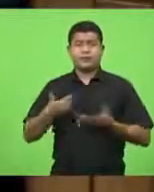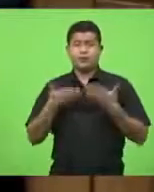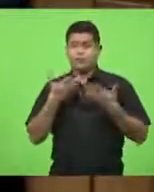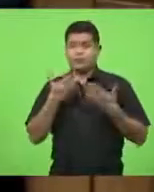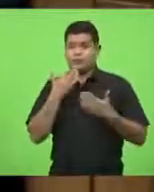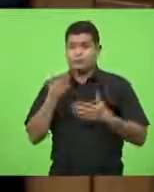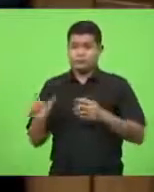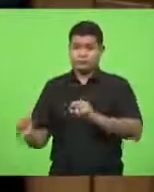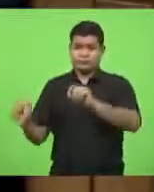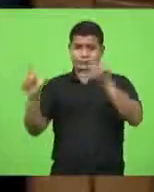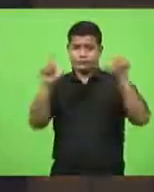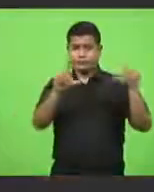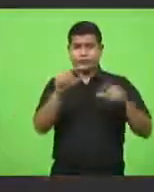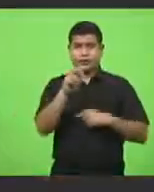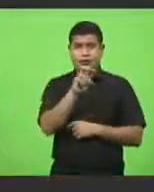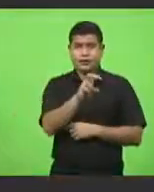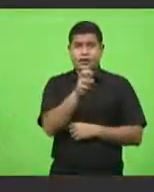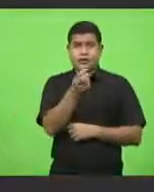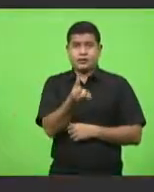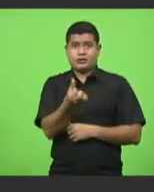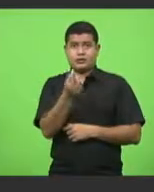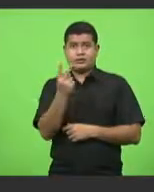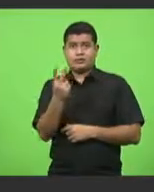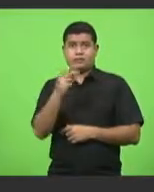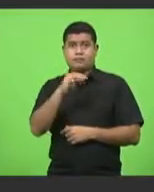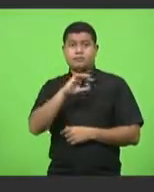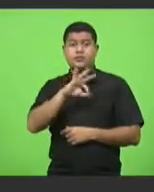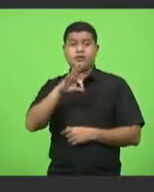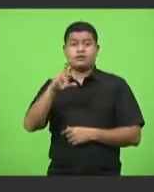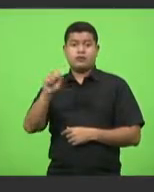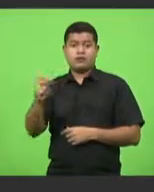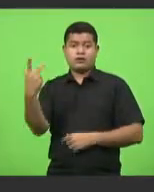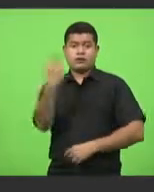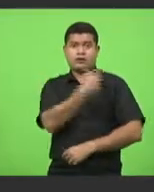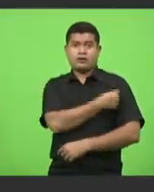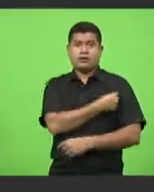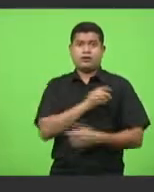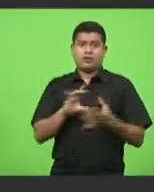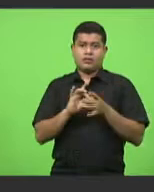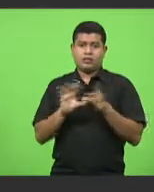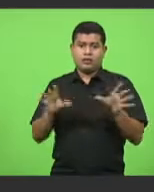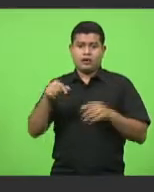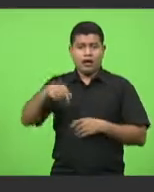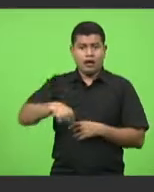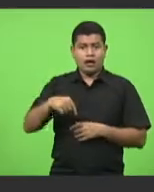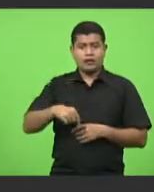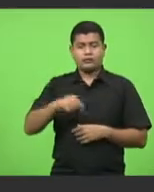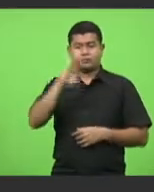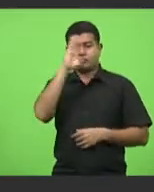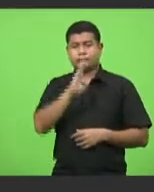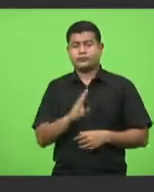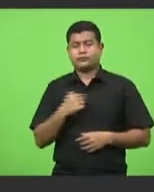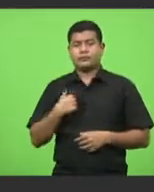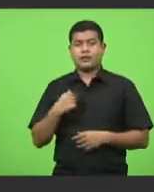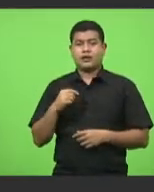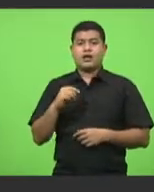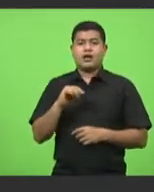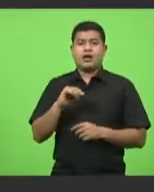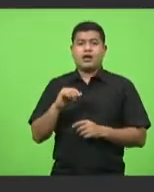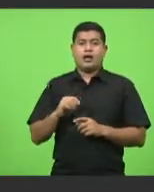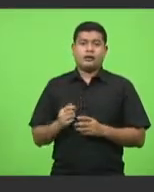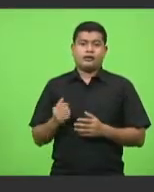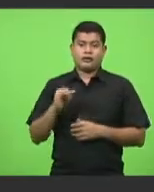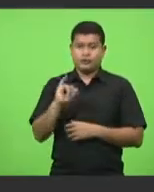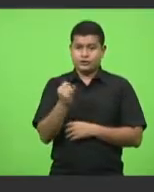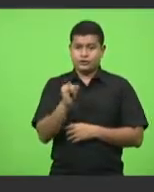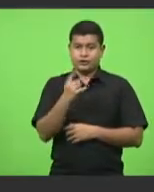das 562 milhões de vacinas que vão ser disponibilizadas para o Brasil. Em janeiro, 10 milhões e 700. Em